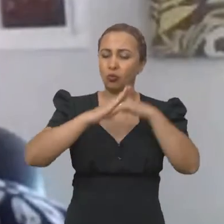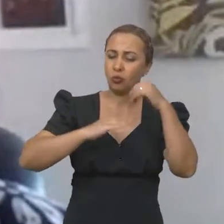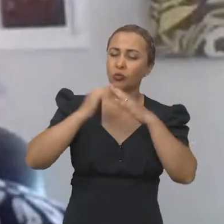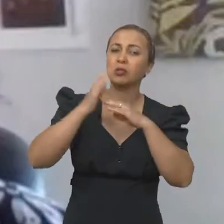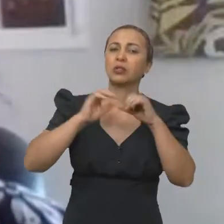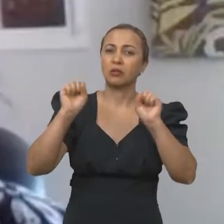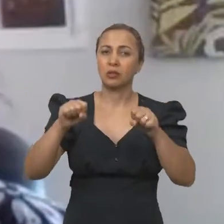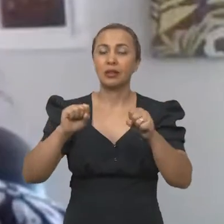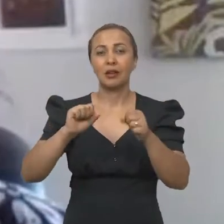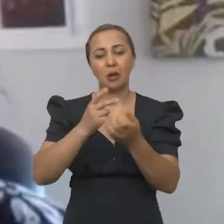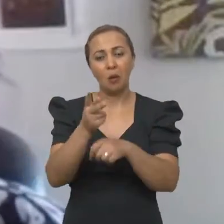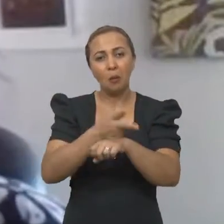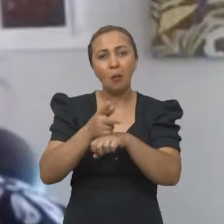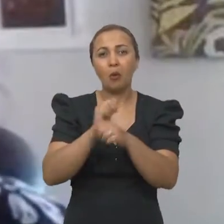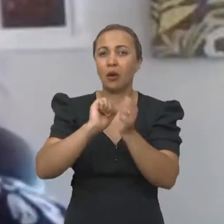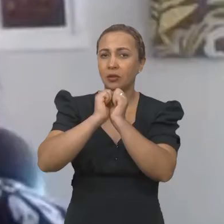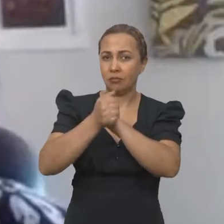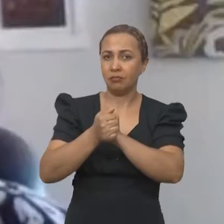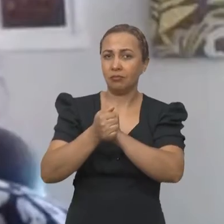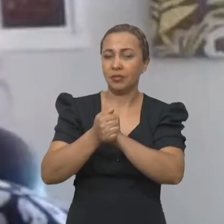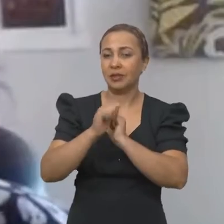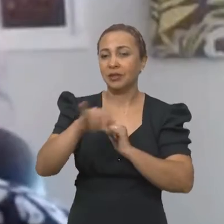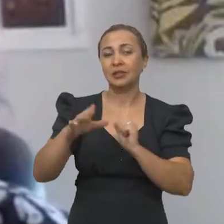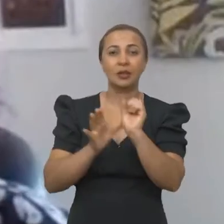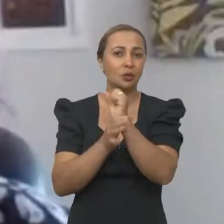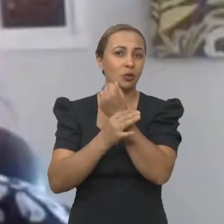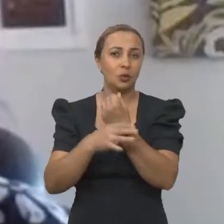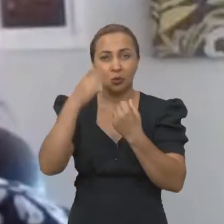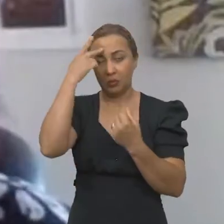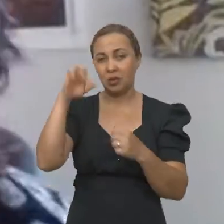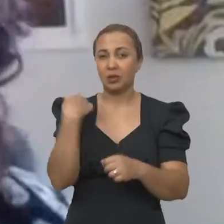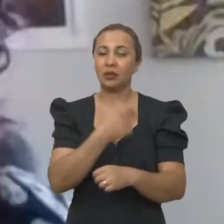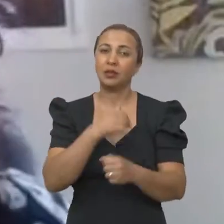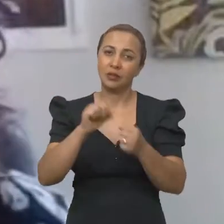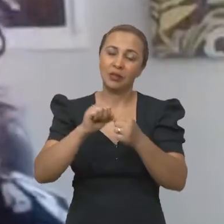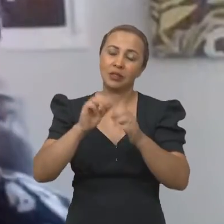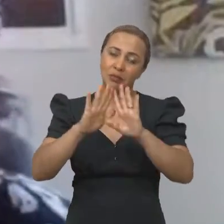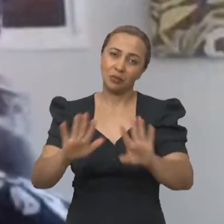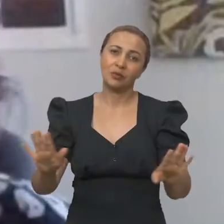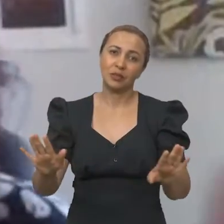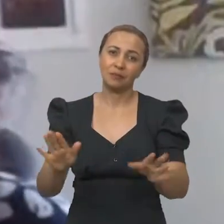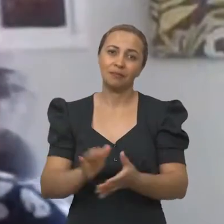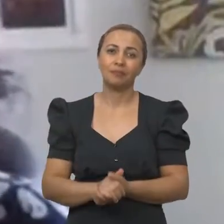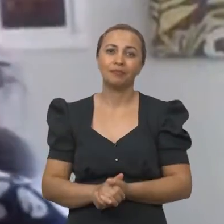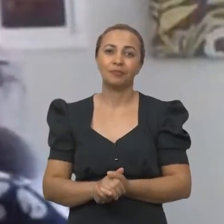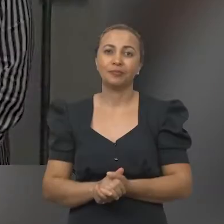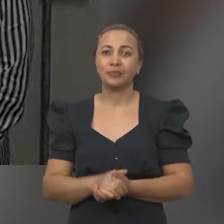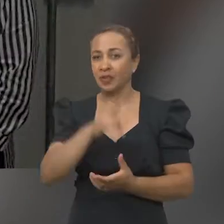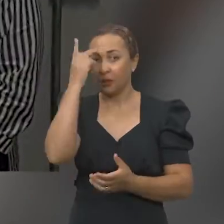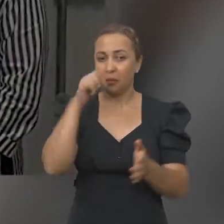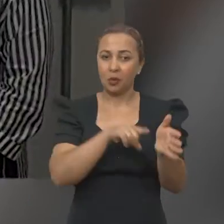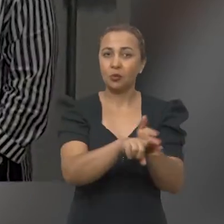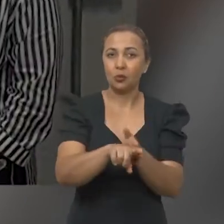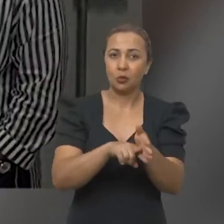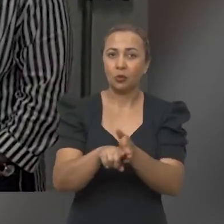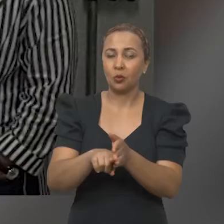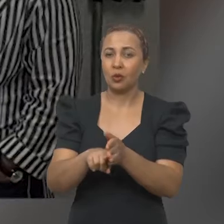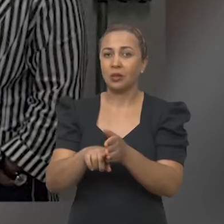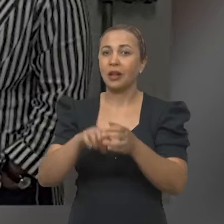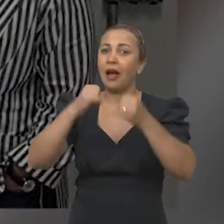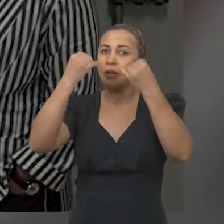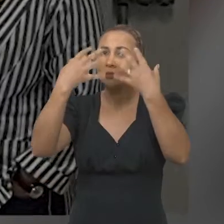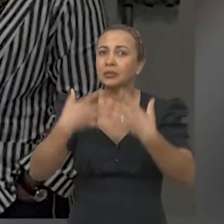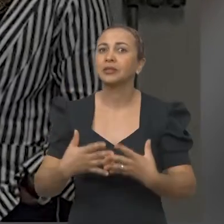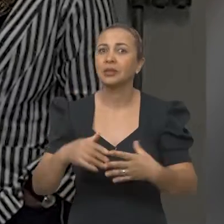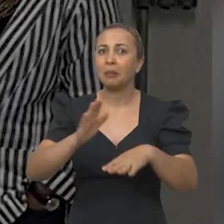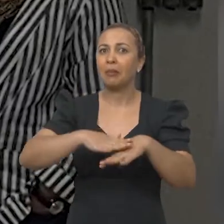nossas funções mesmo e tentar adaptá-las. E se esse é o mais seguro para a gente, façamos assim. Segundo os pesquisadores,